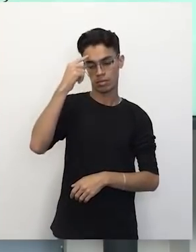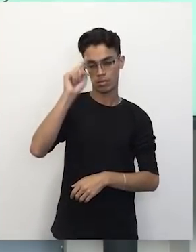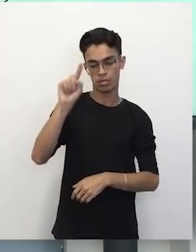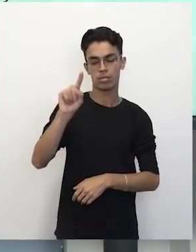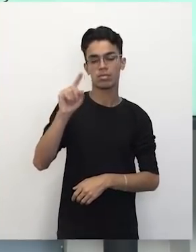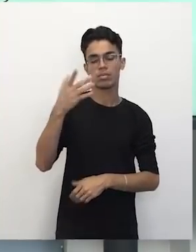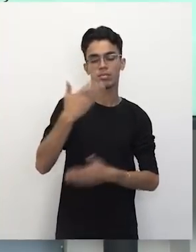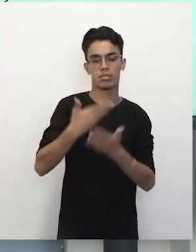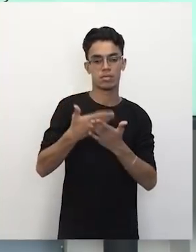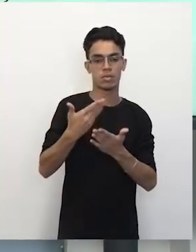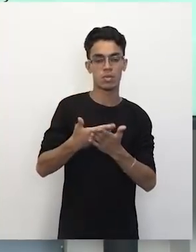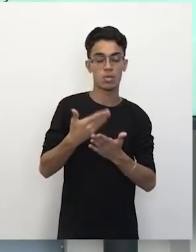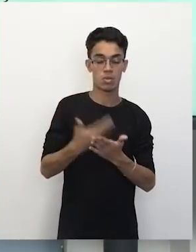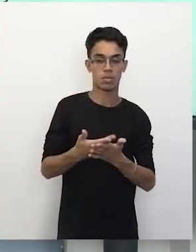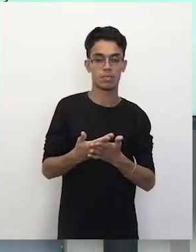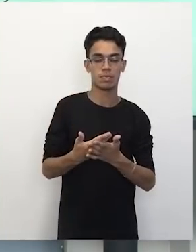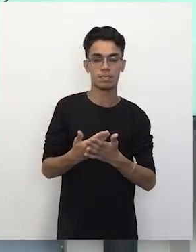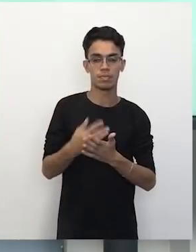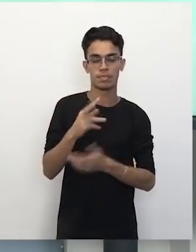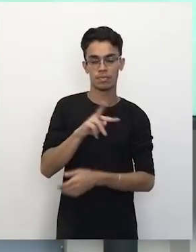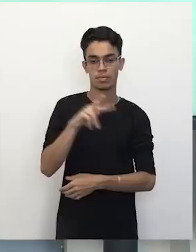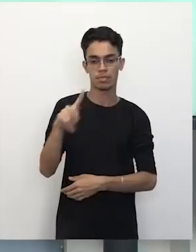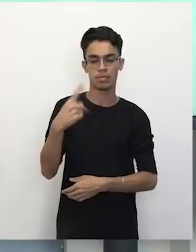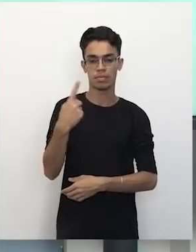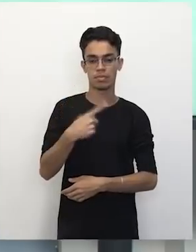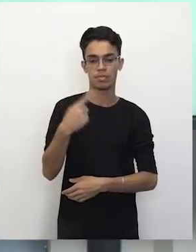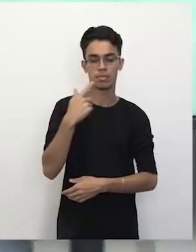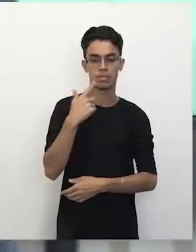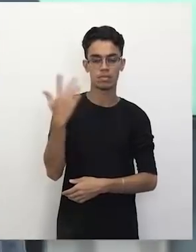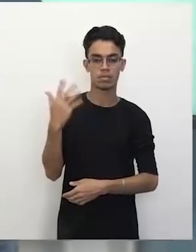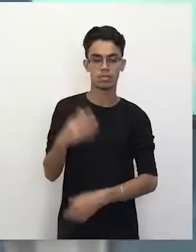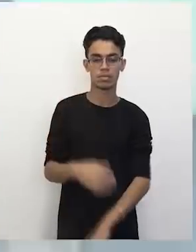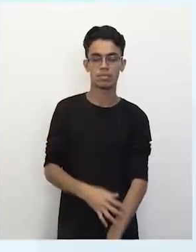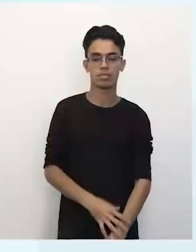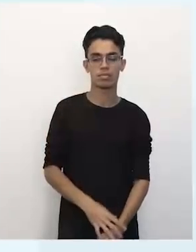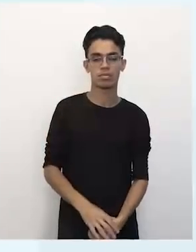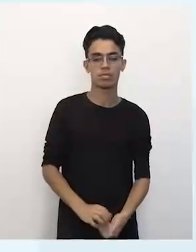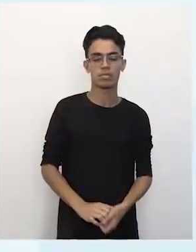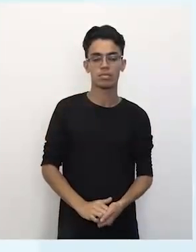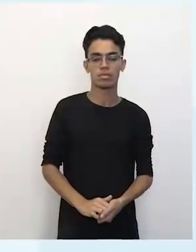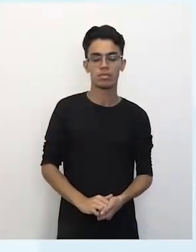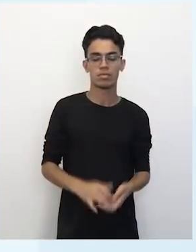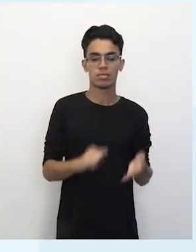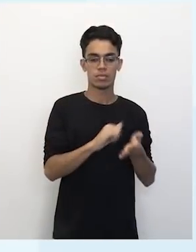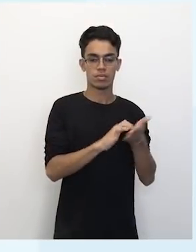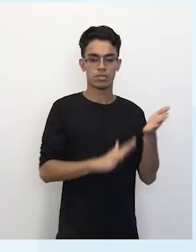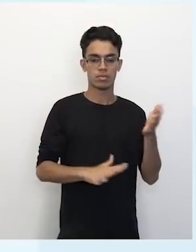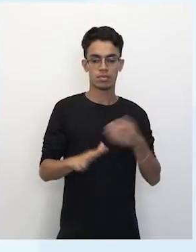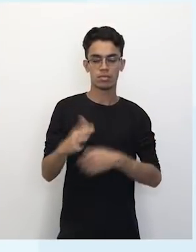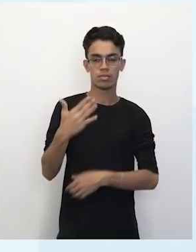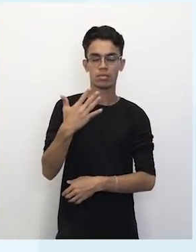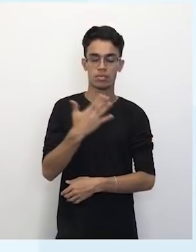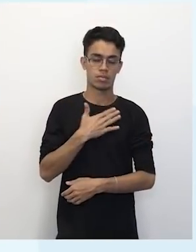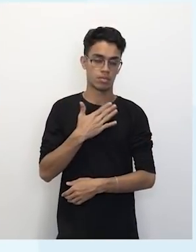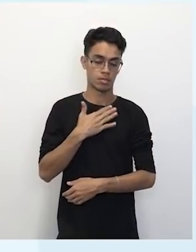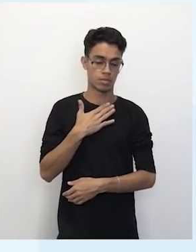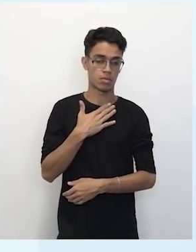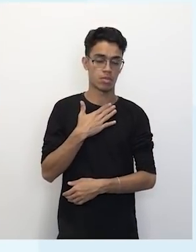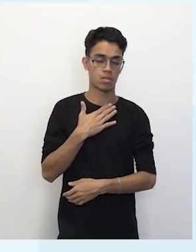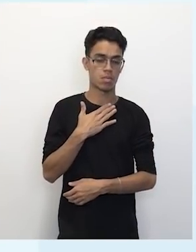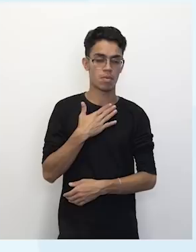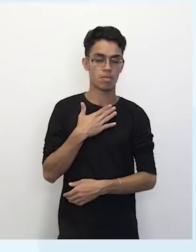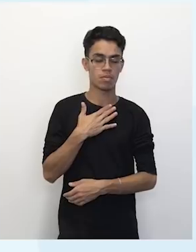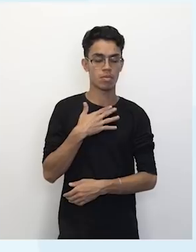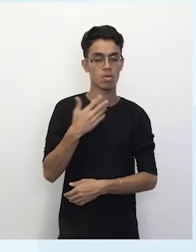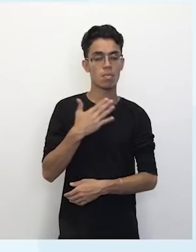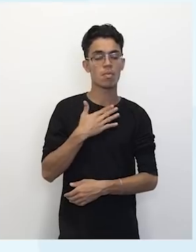gente estudou lá nas primeiras sequências. Vez de vocês, ó. Eu coloquei um exercício aí da minha autoria também, coloquei até